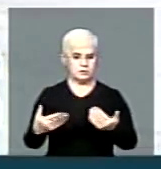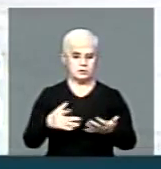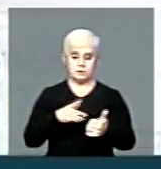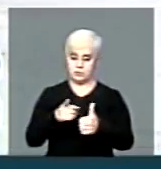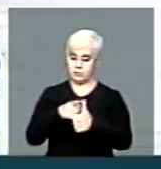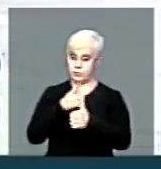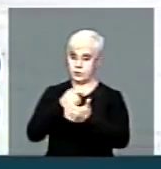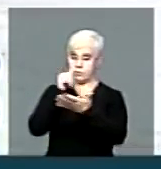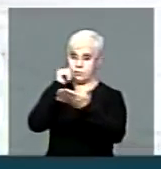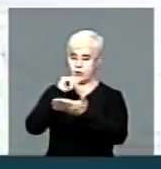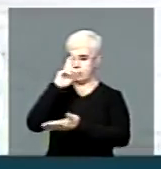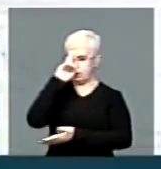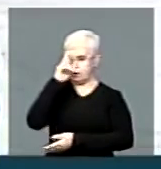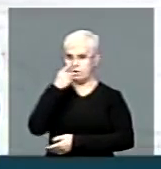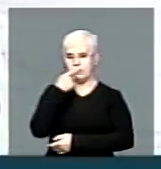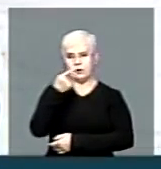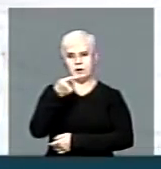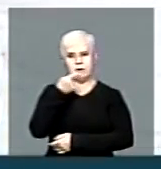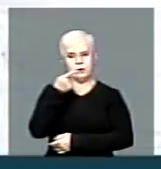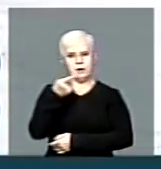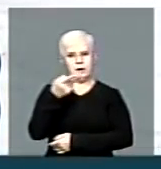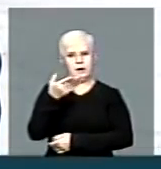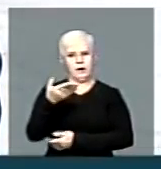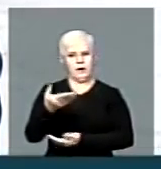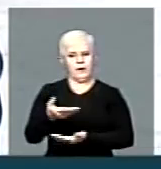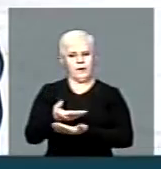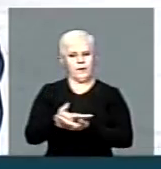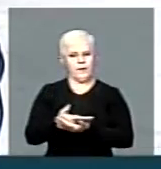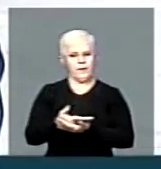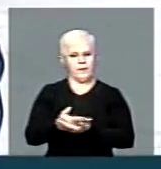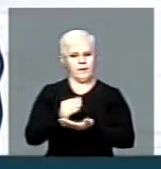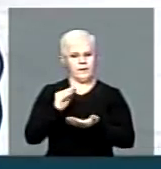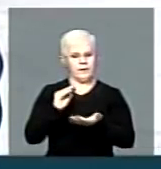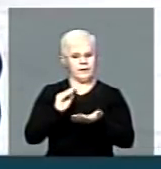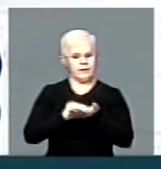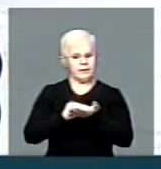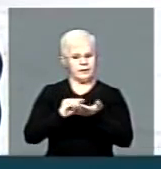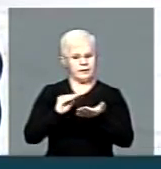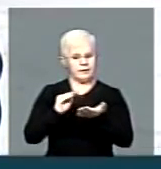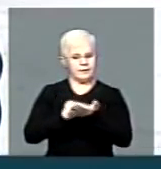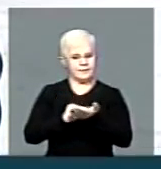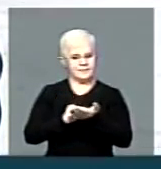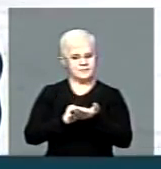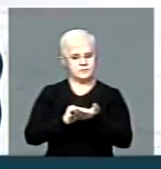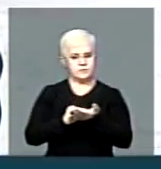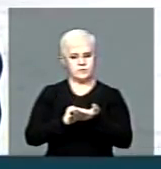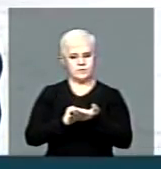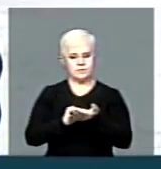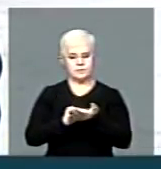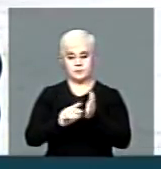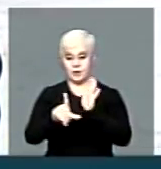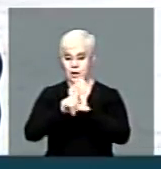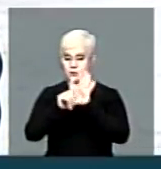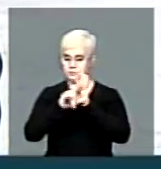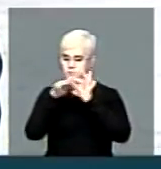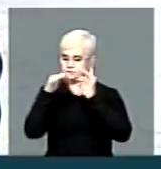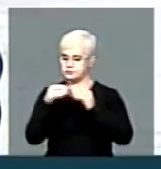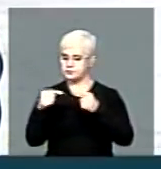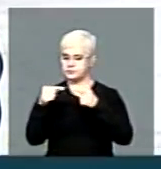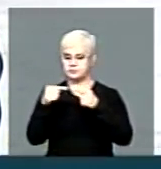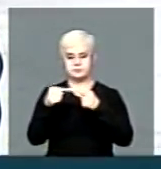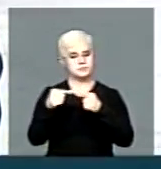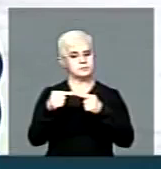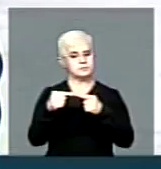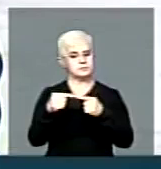momento, Vossa Excelência se reportou a falta de legislação pertinente